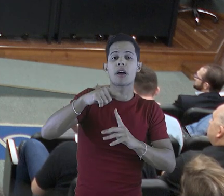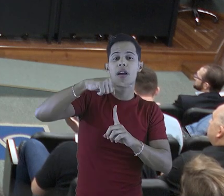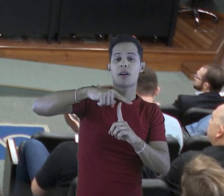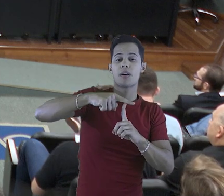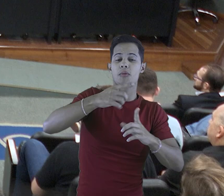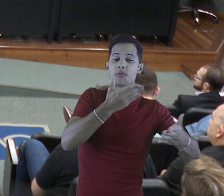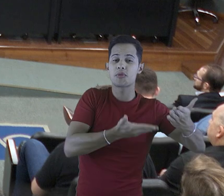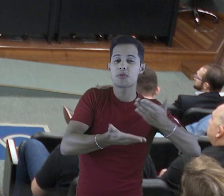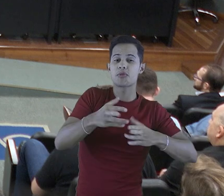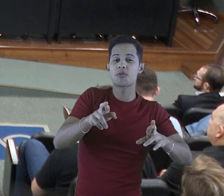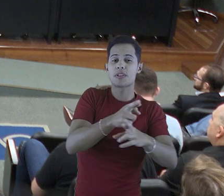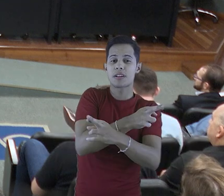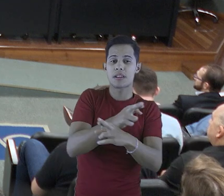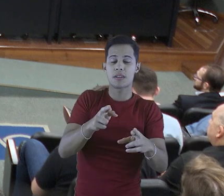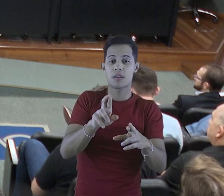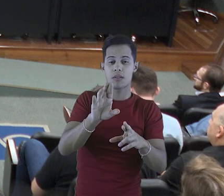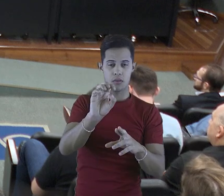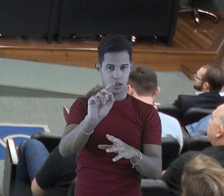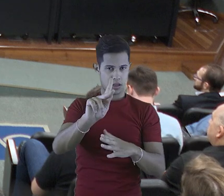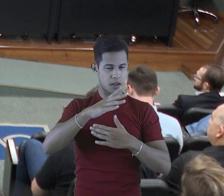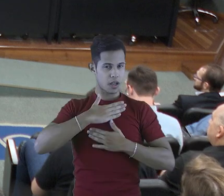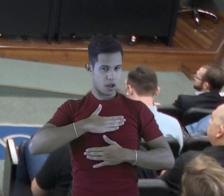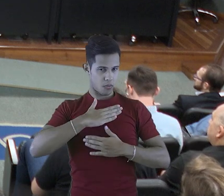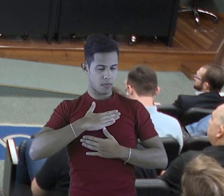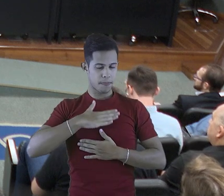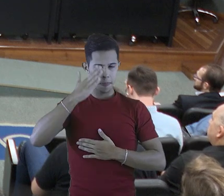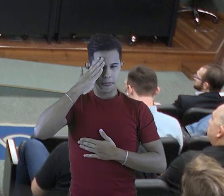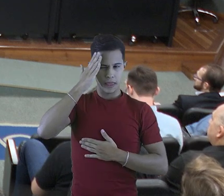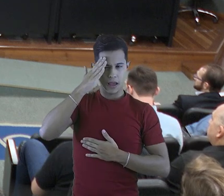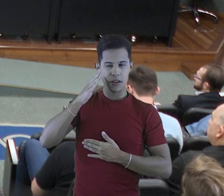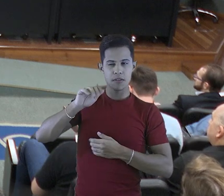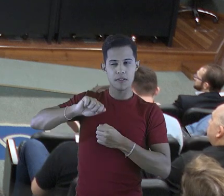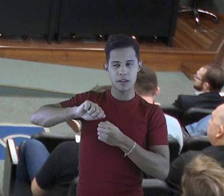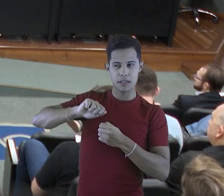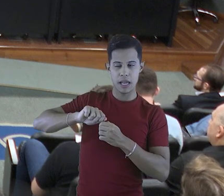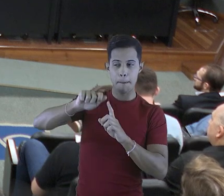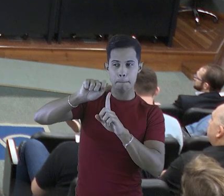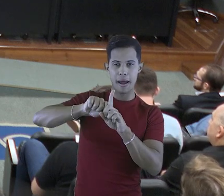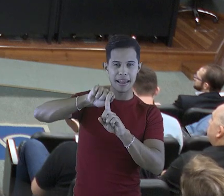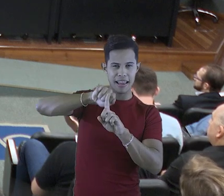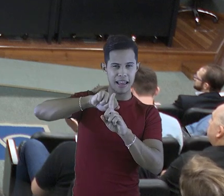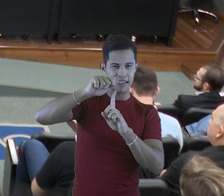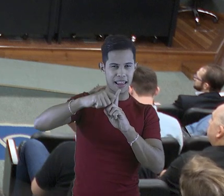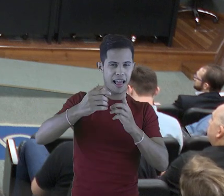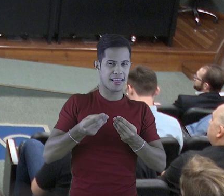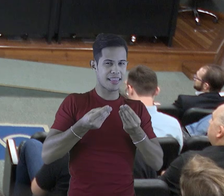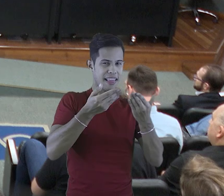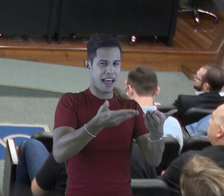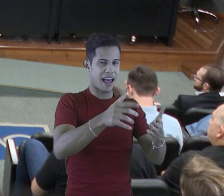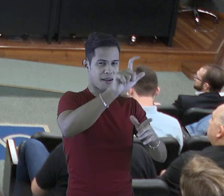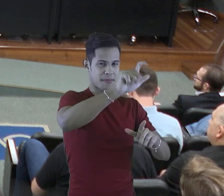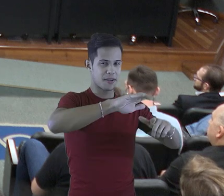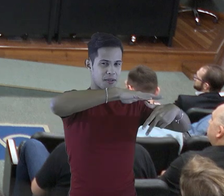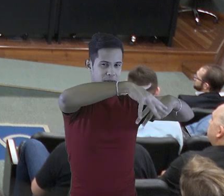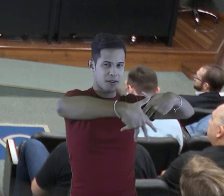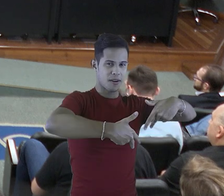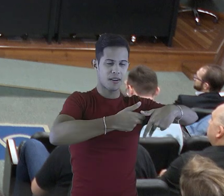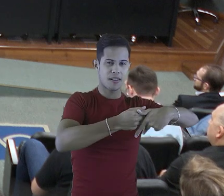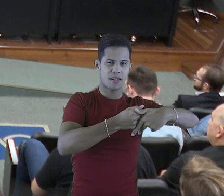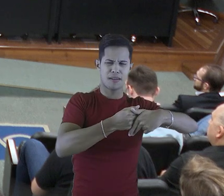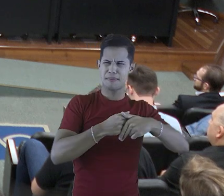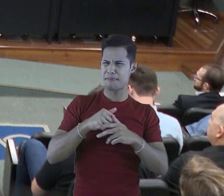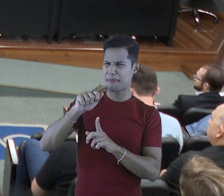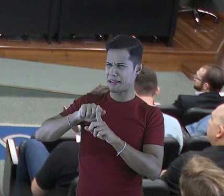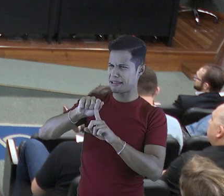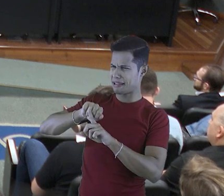Calma, calma, calma, calma. Sabe o a gente vai fazer? O quê? Dar uma banana para o sequestrador. Mas por quê? Porque a gente já fez todo o trabalho, fique